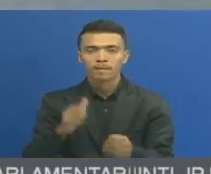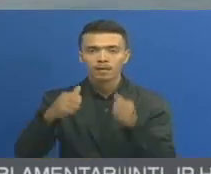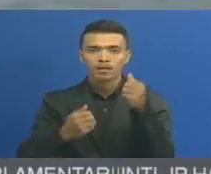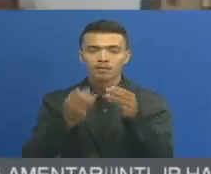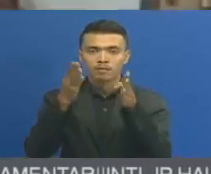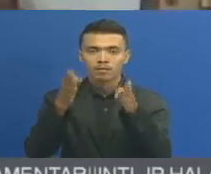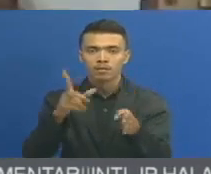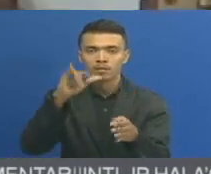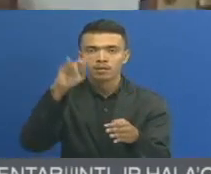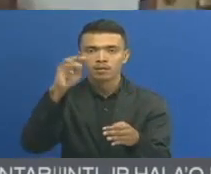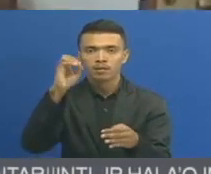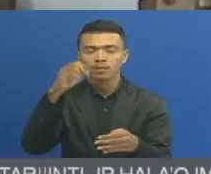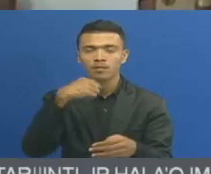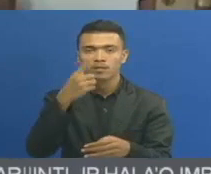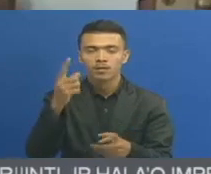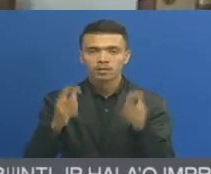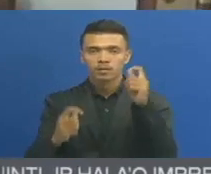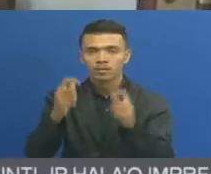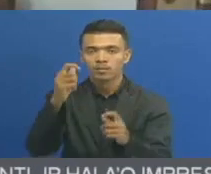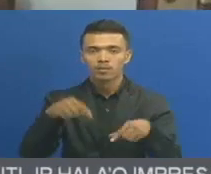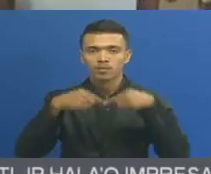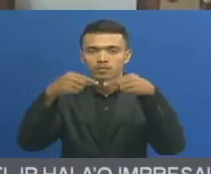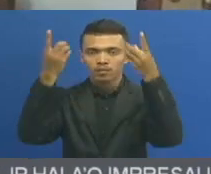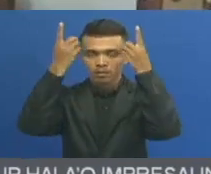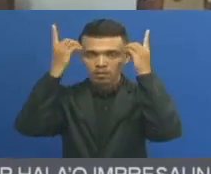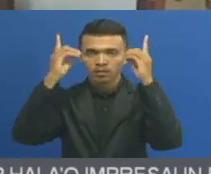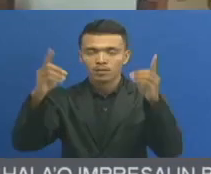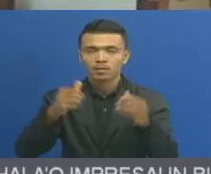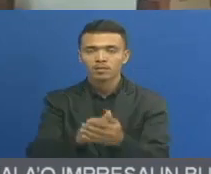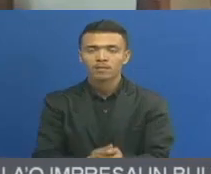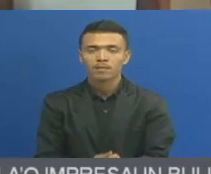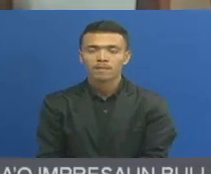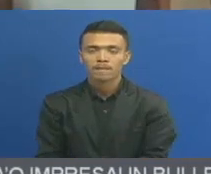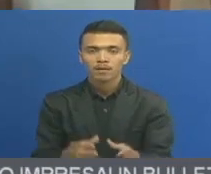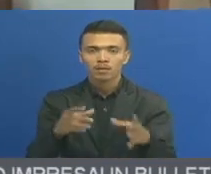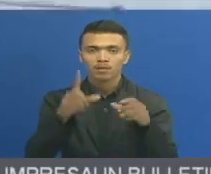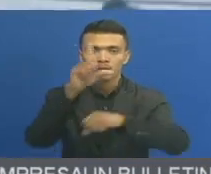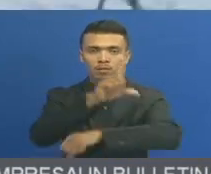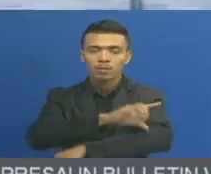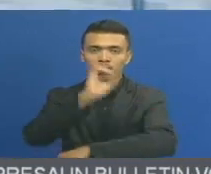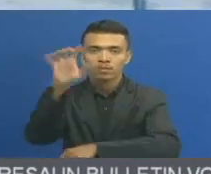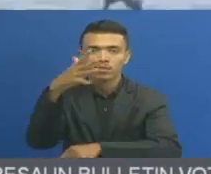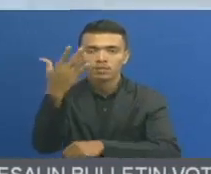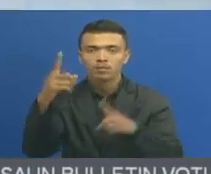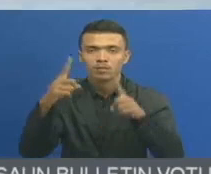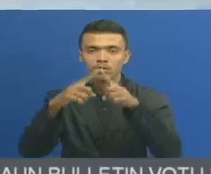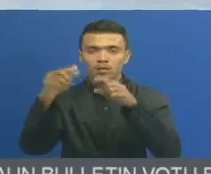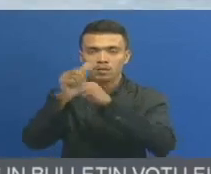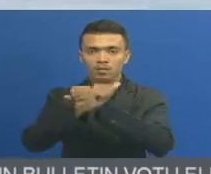privado Lino Lopes Hateten. Tribunal aplica medida caução garante patrimonial no Florence Anolores em Lima, Barguido